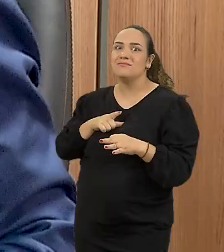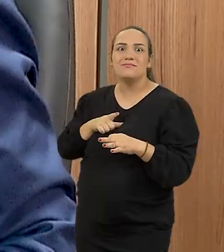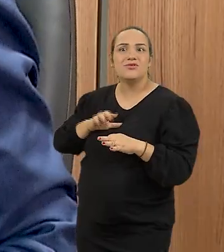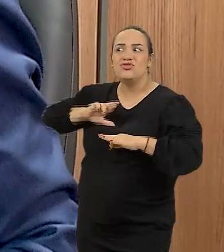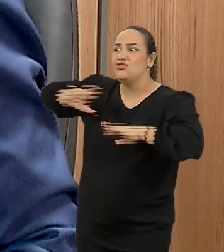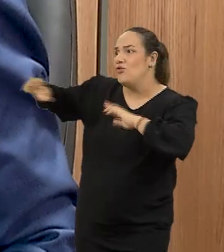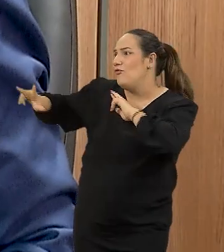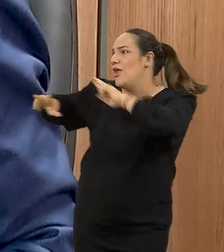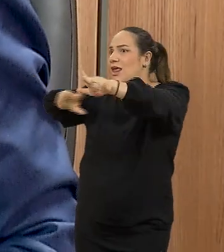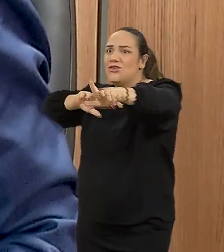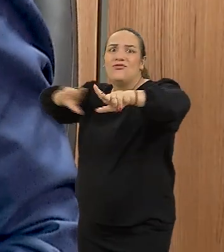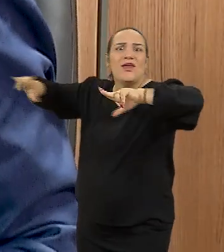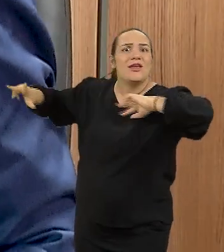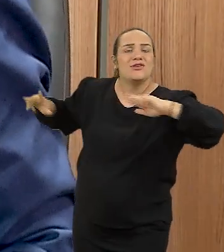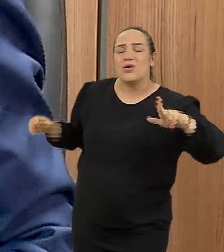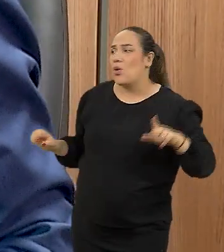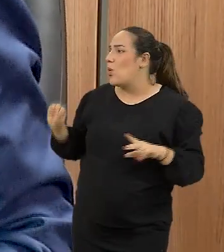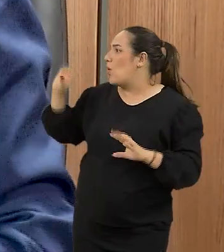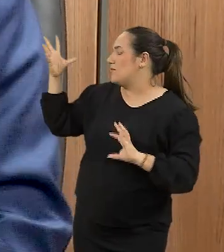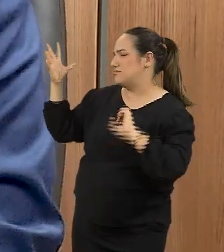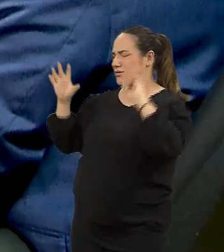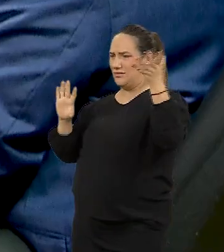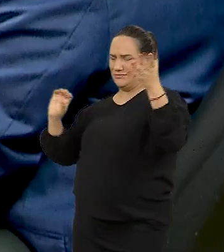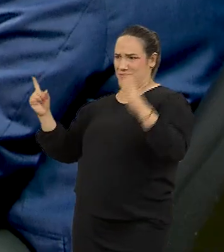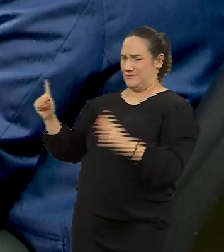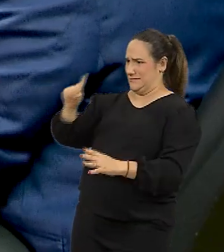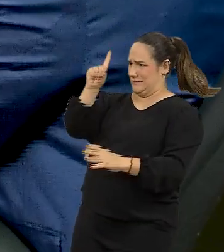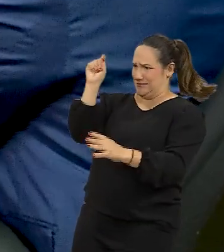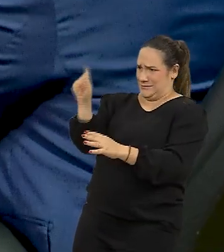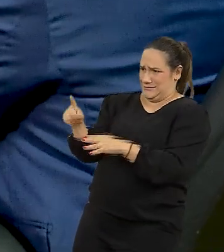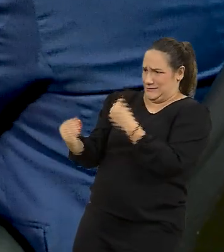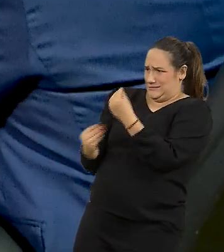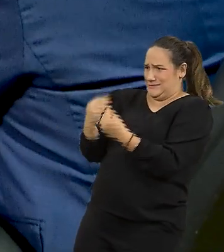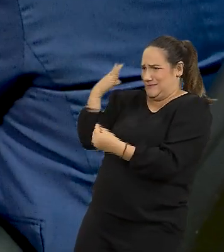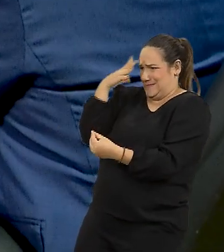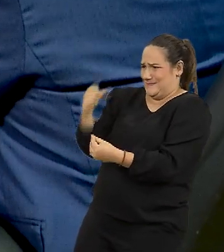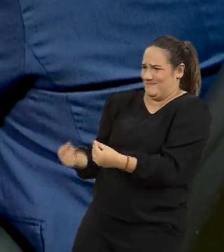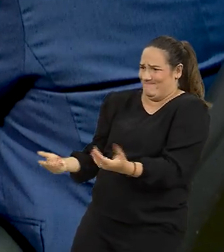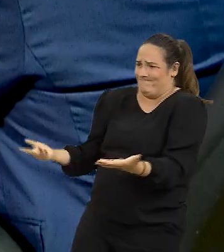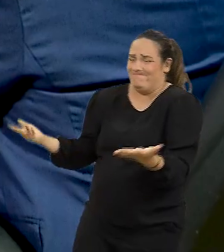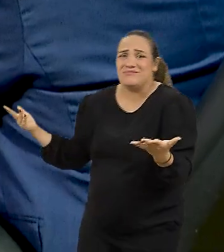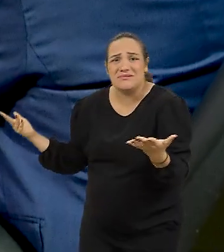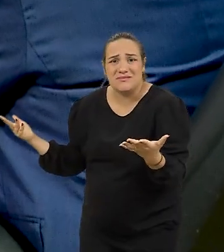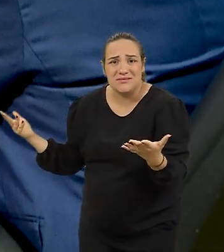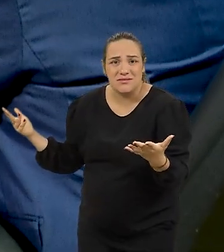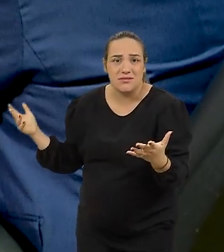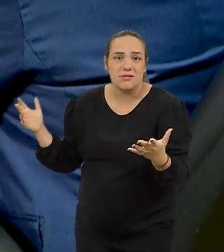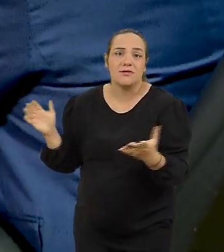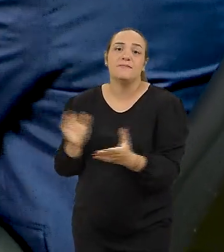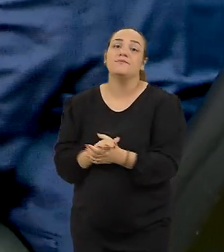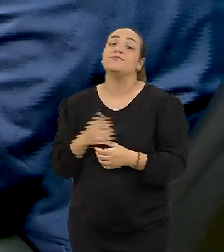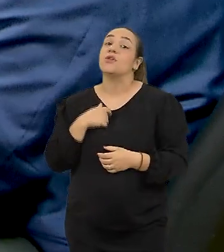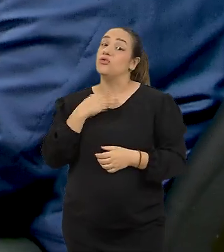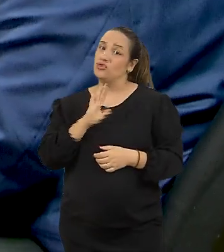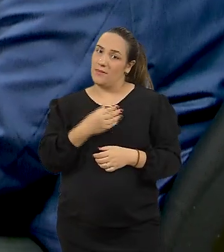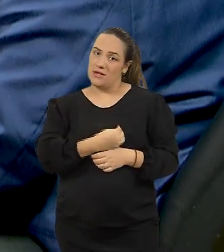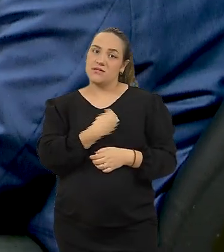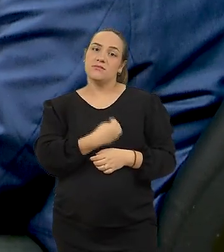de situações que são bem mais amplas, né? Mas eu já tive a oportunidade de participar de mutirões